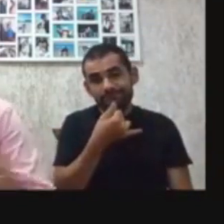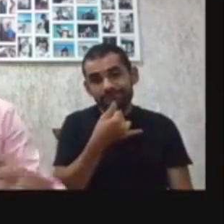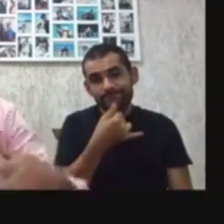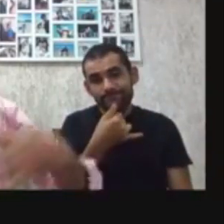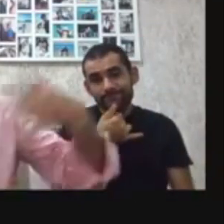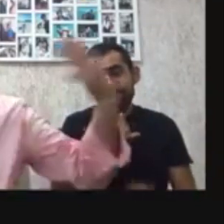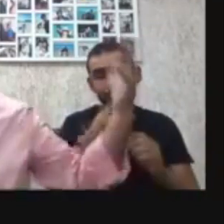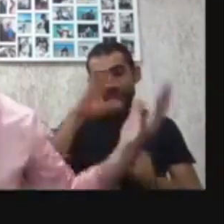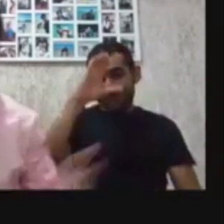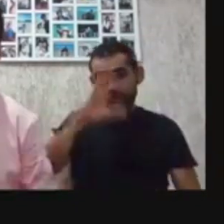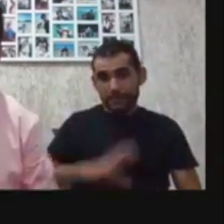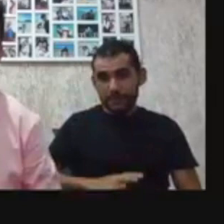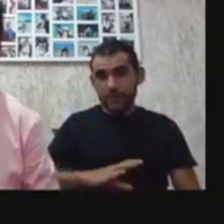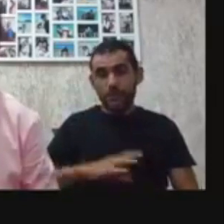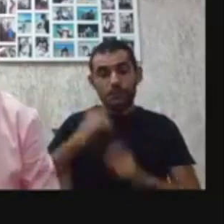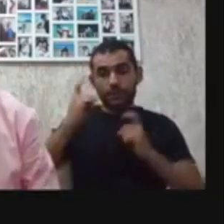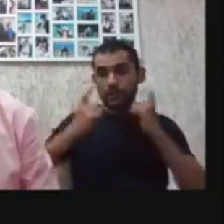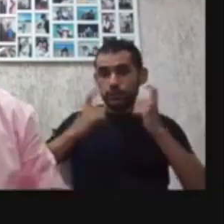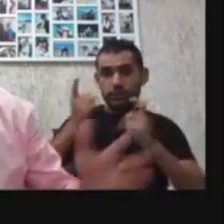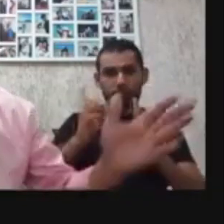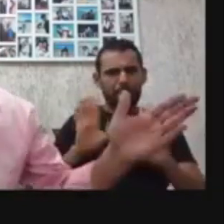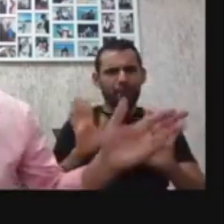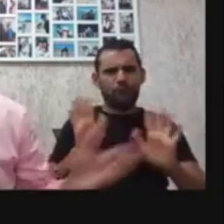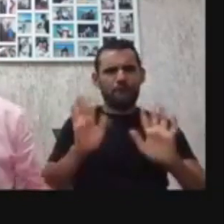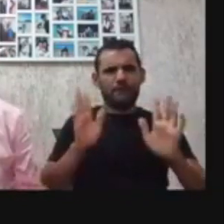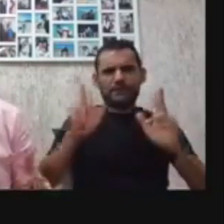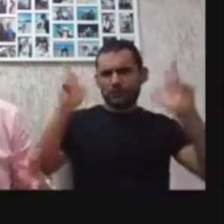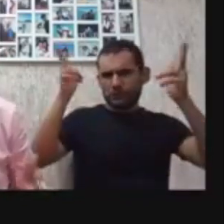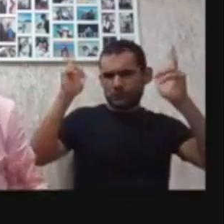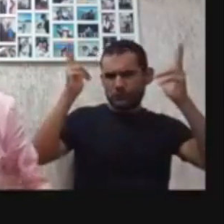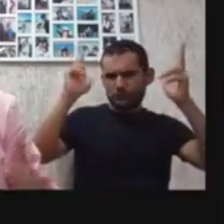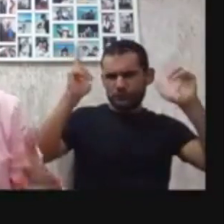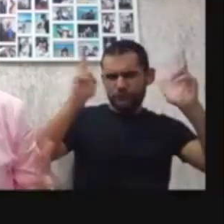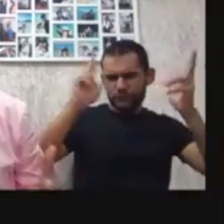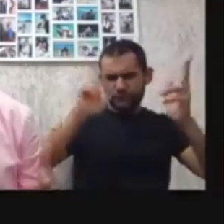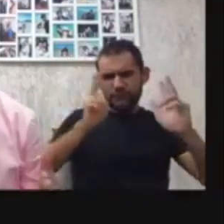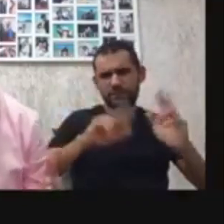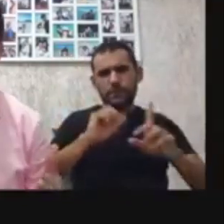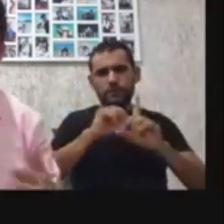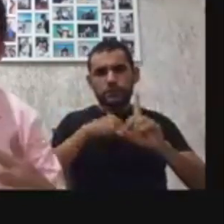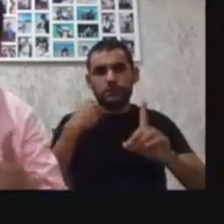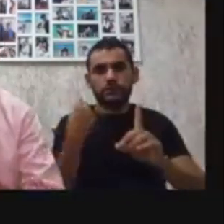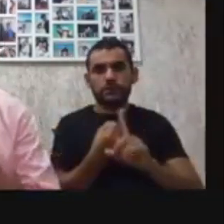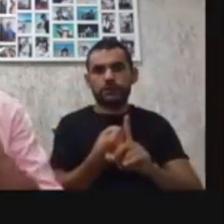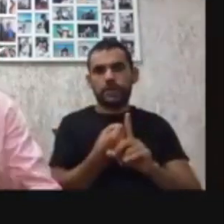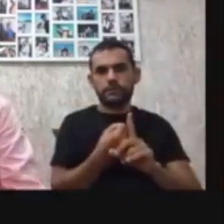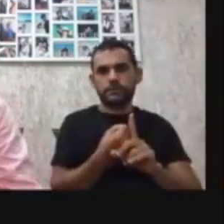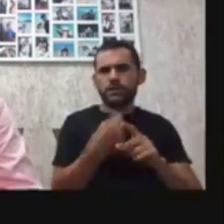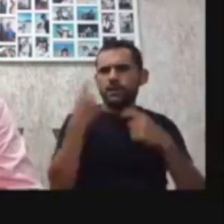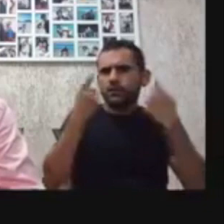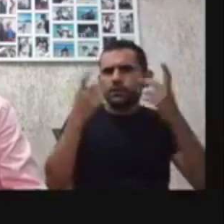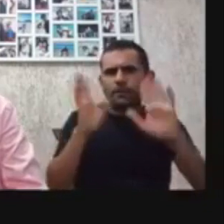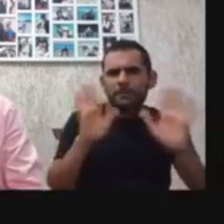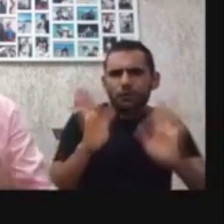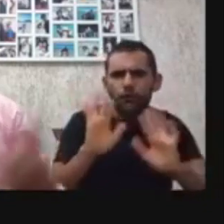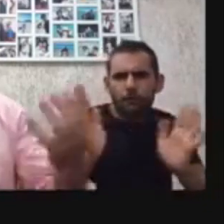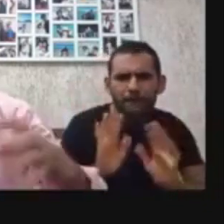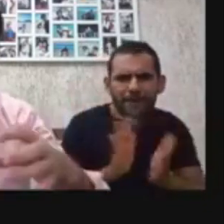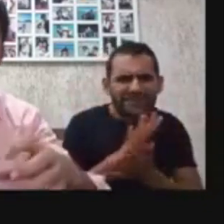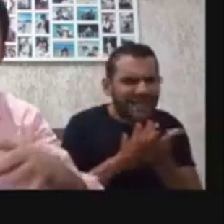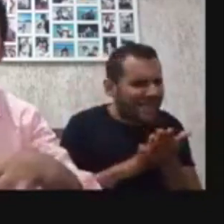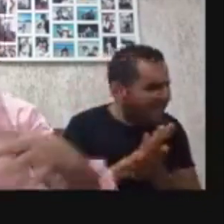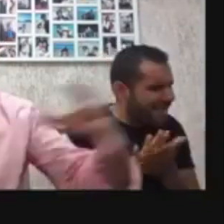né, cidadãos que não estão preocupados ali com o divertimento da sociedade ali, não estão preocupados ali